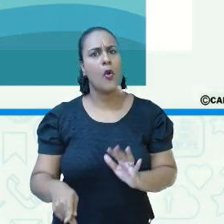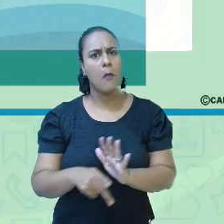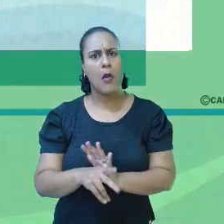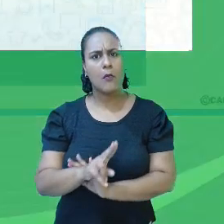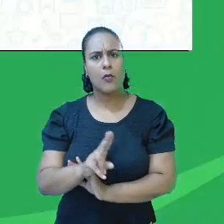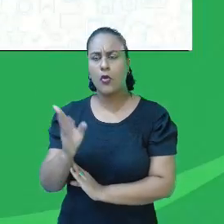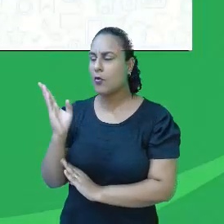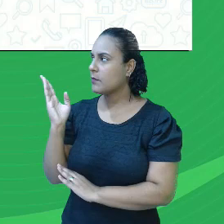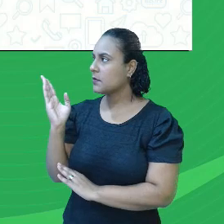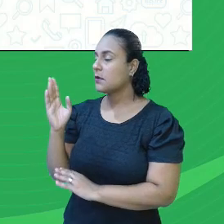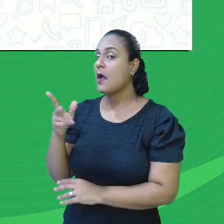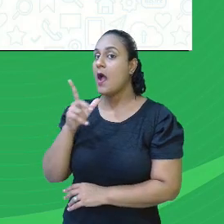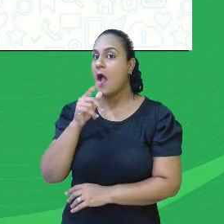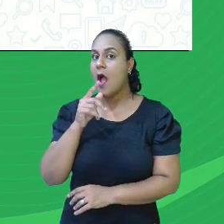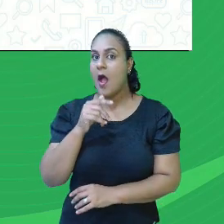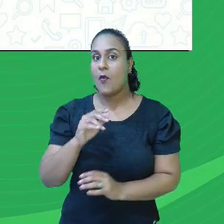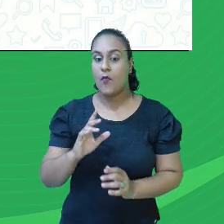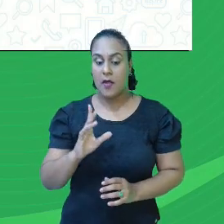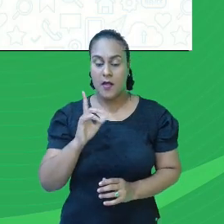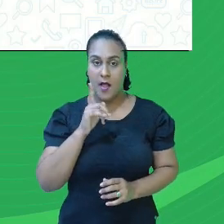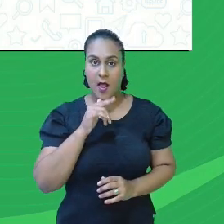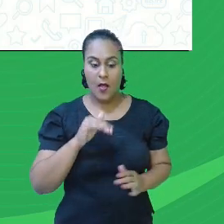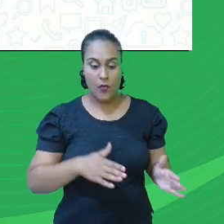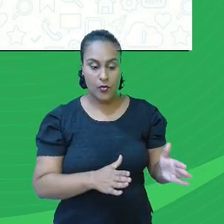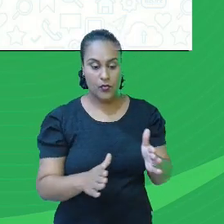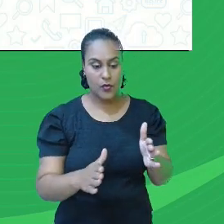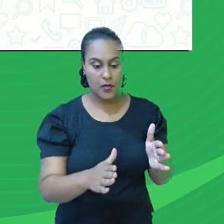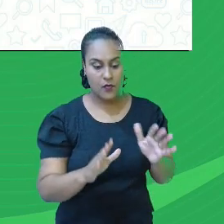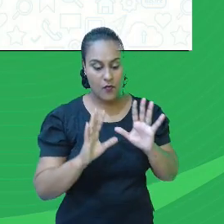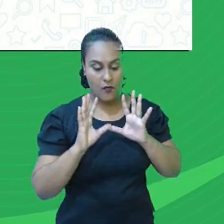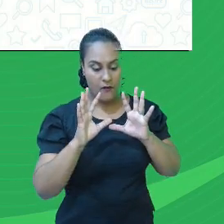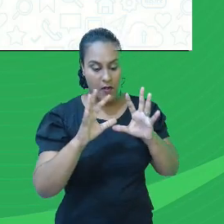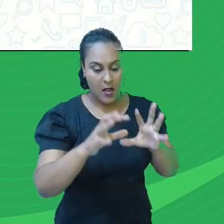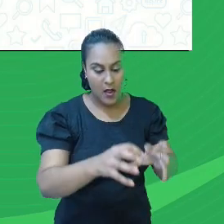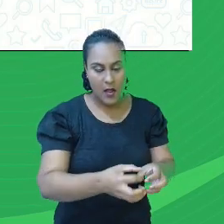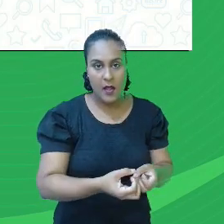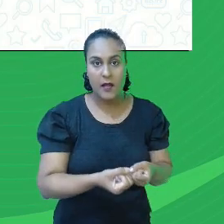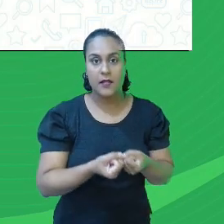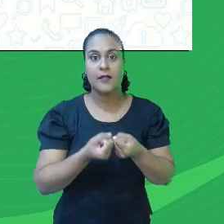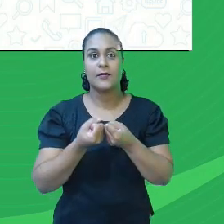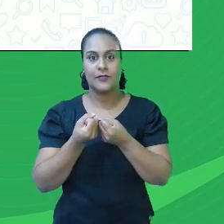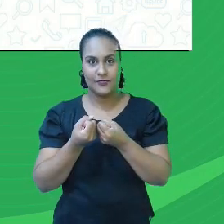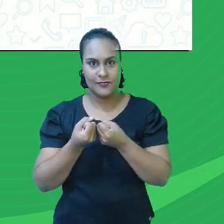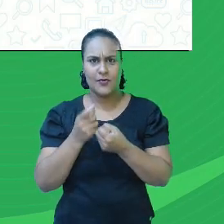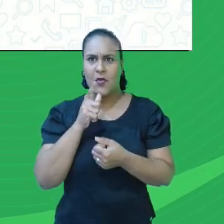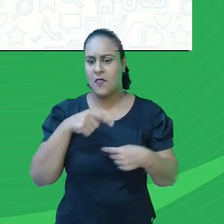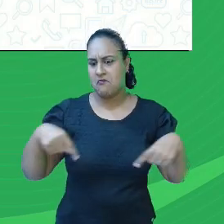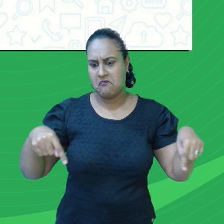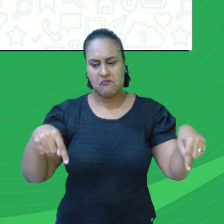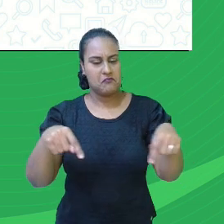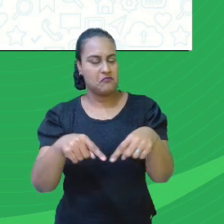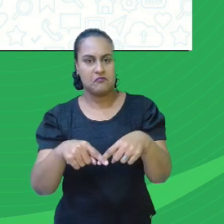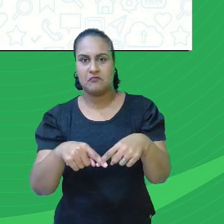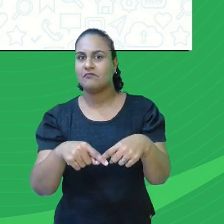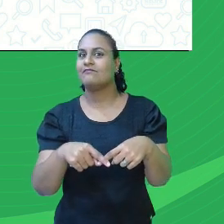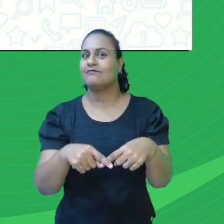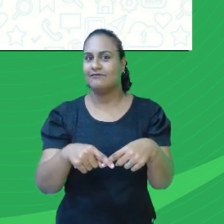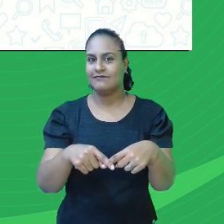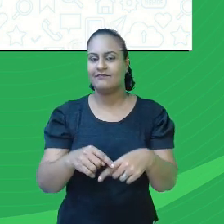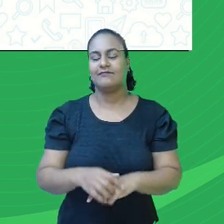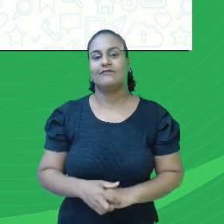diz, a água que vai ser retirada dos lagos, do riacho, da